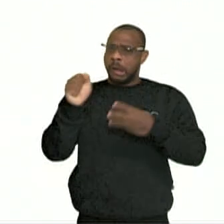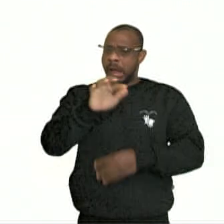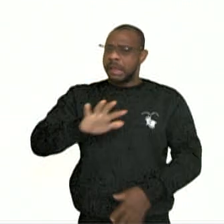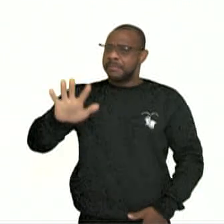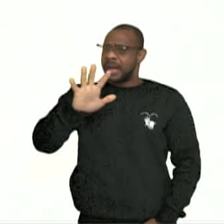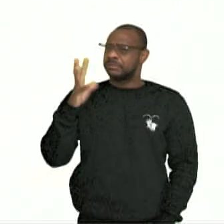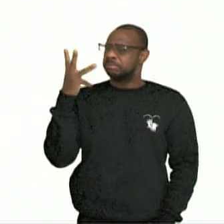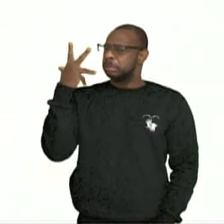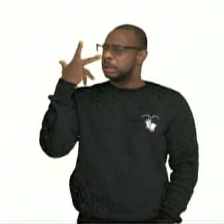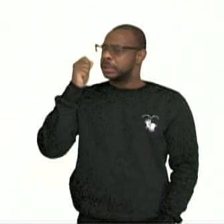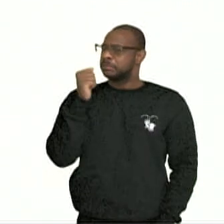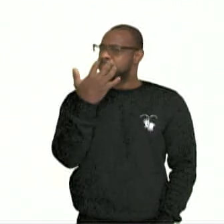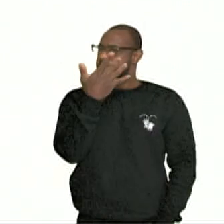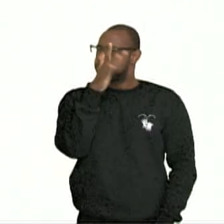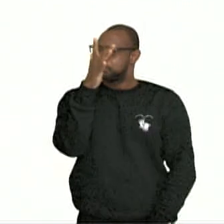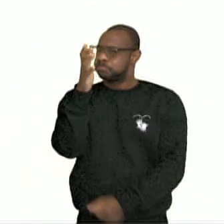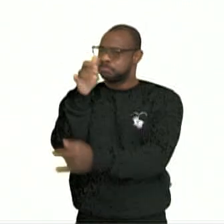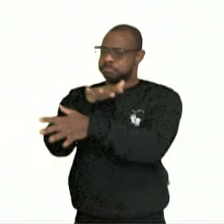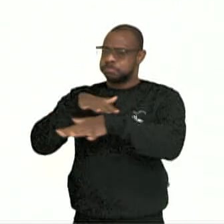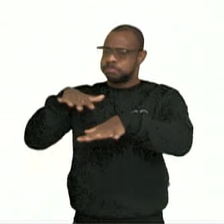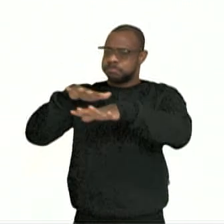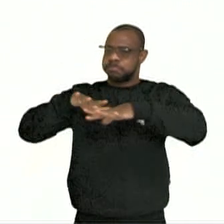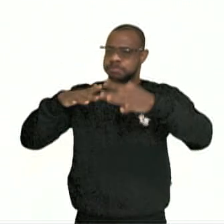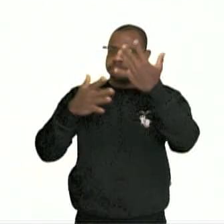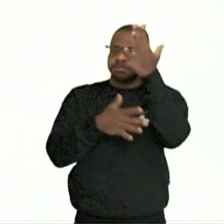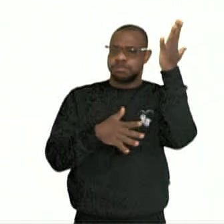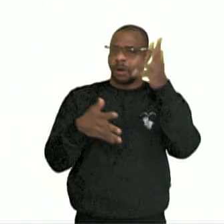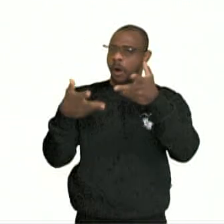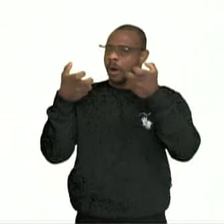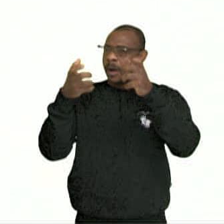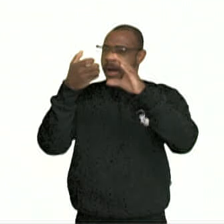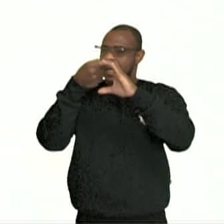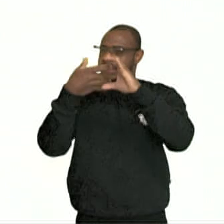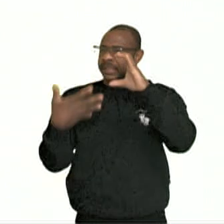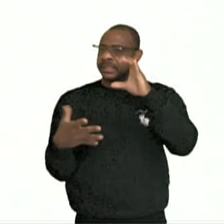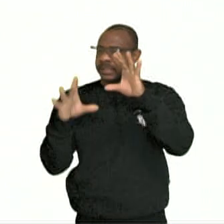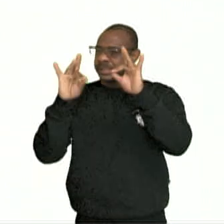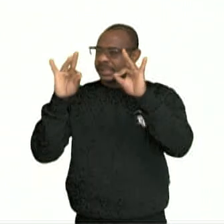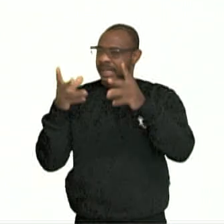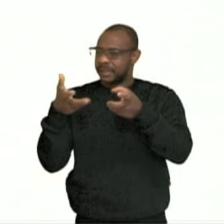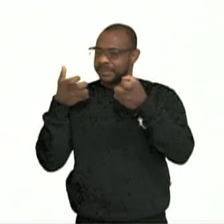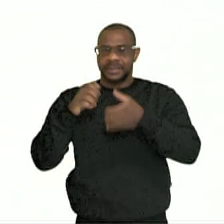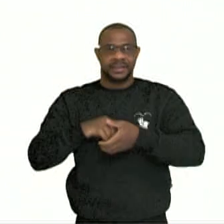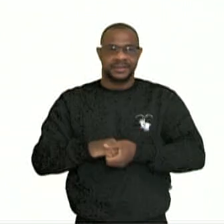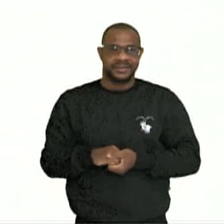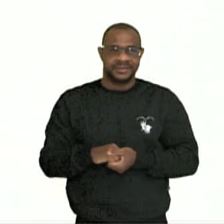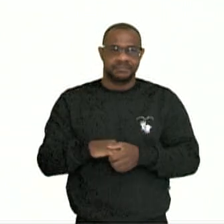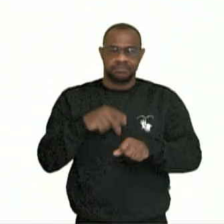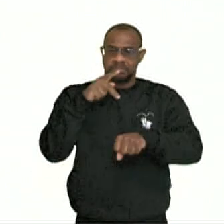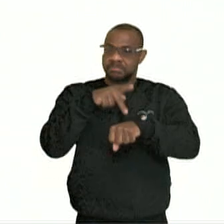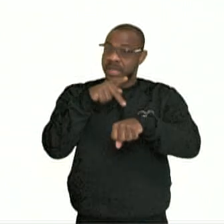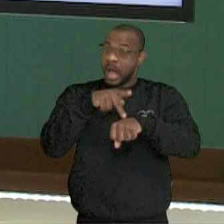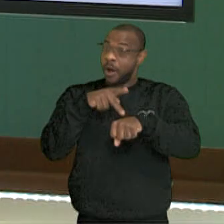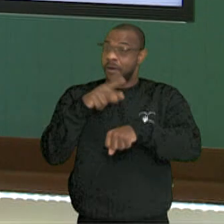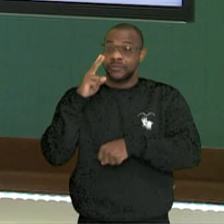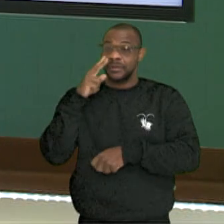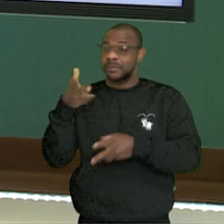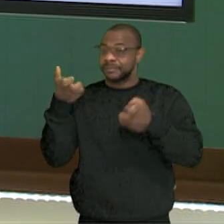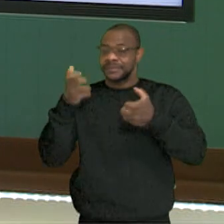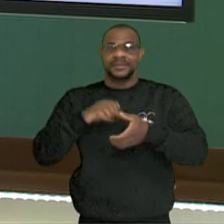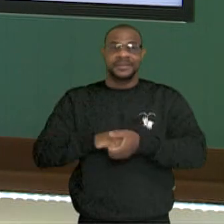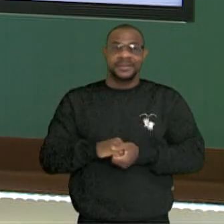verdade? Olhe bem as características do quê? Da rocha. Nós estamos falando das rochas.